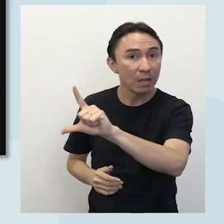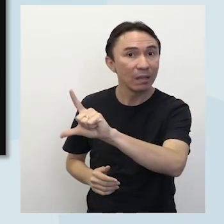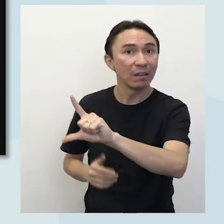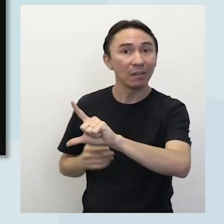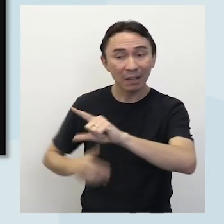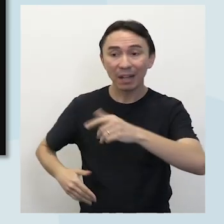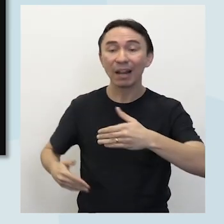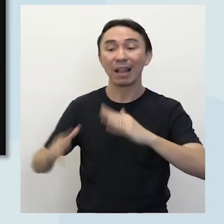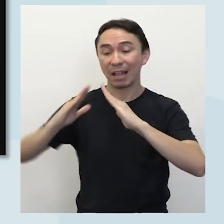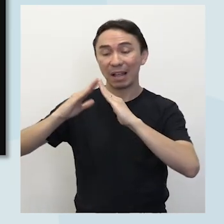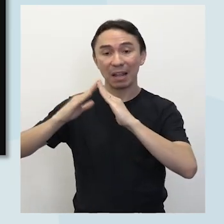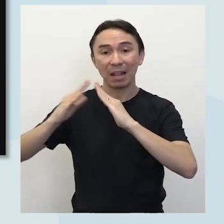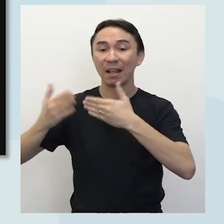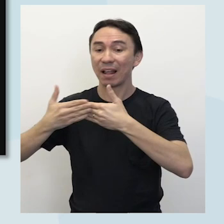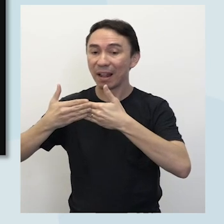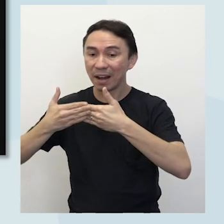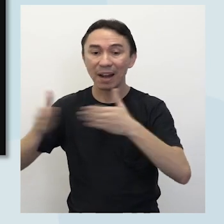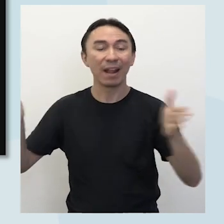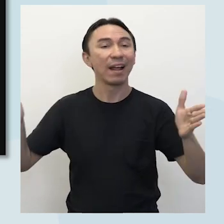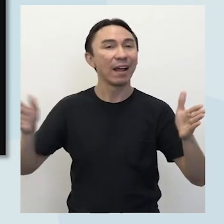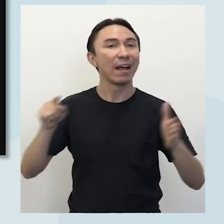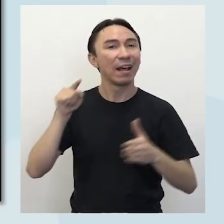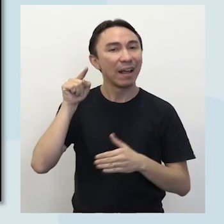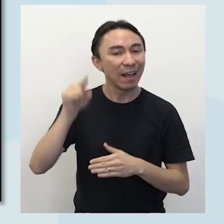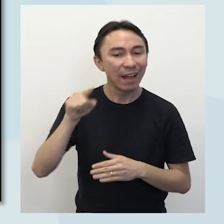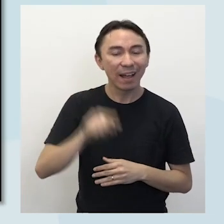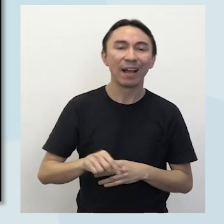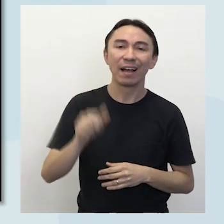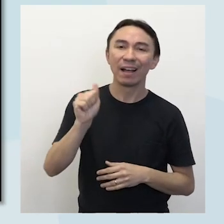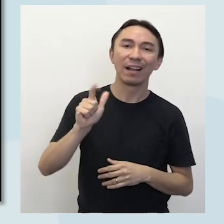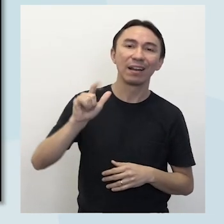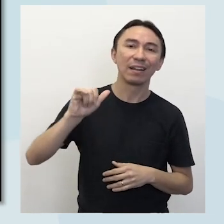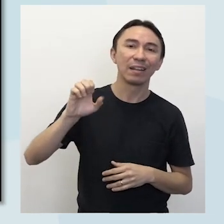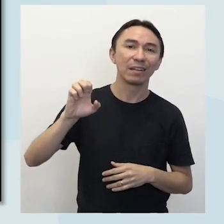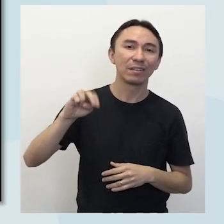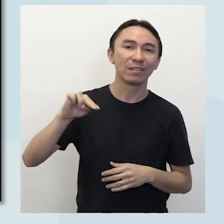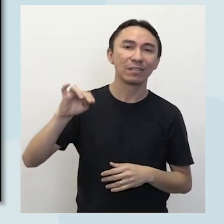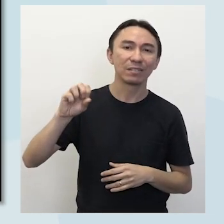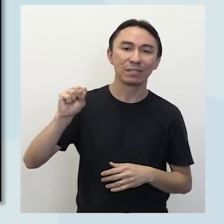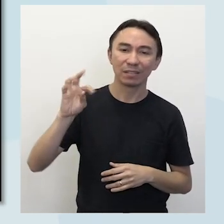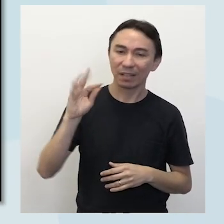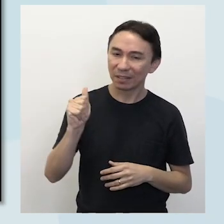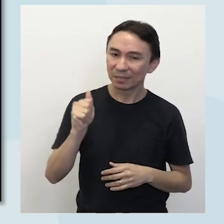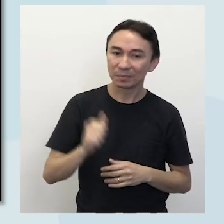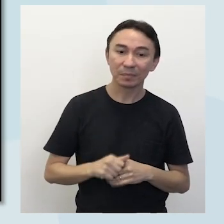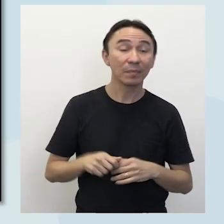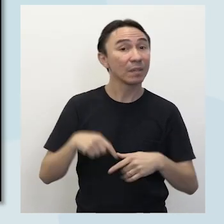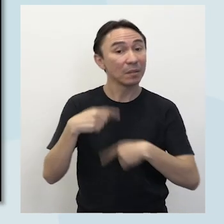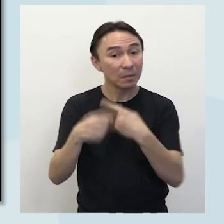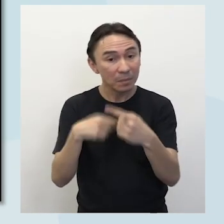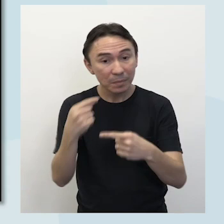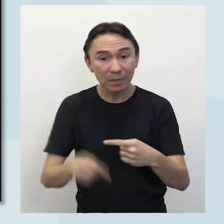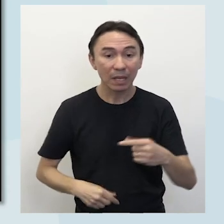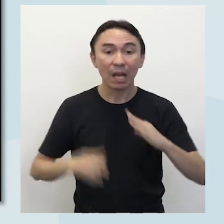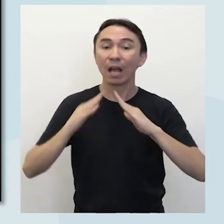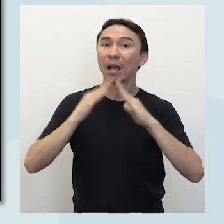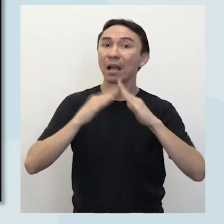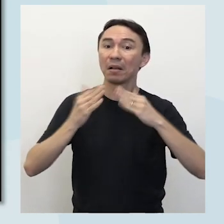abrir a Casa de Orates, a casa do alienista. Após isso, enfim, a Casa do Orates foi